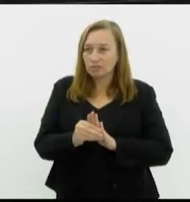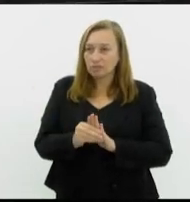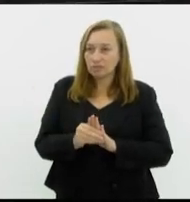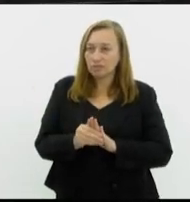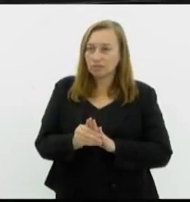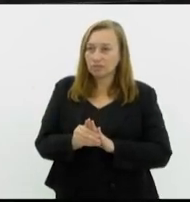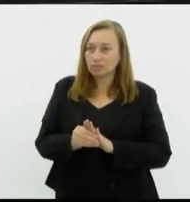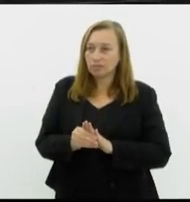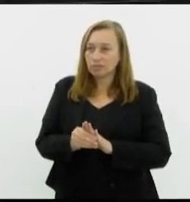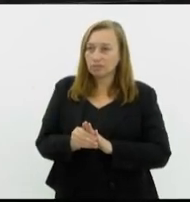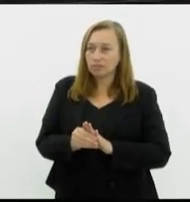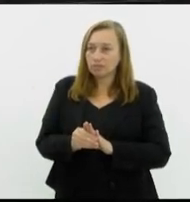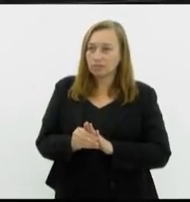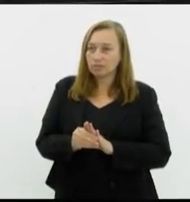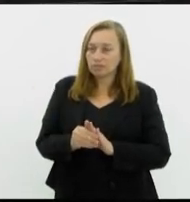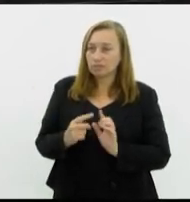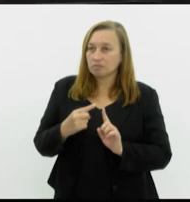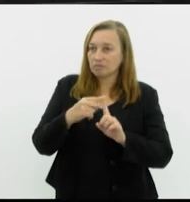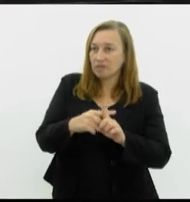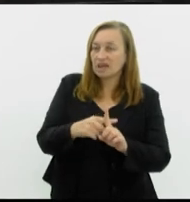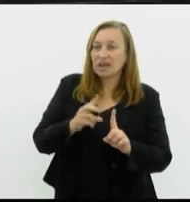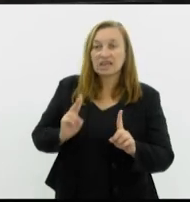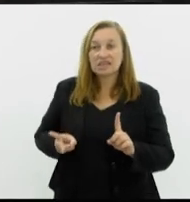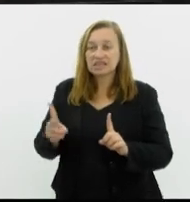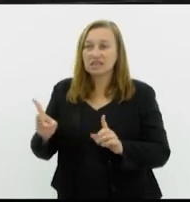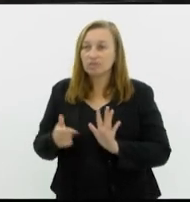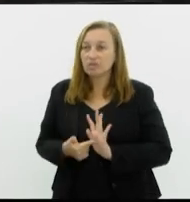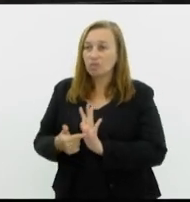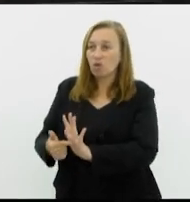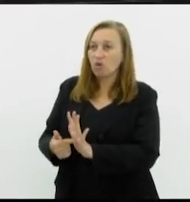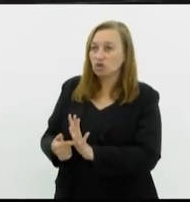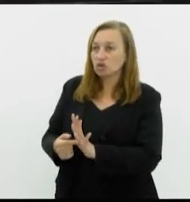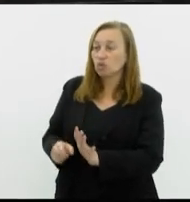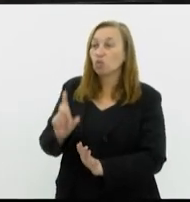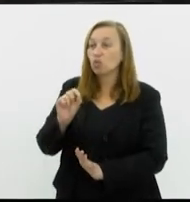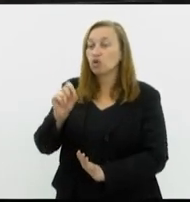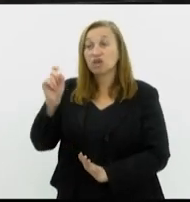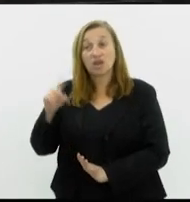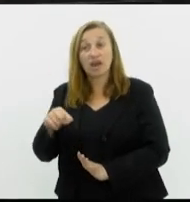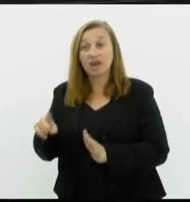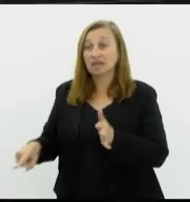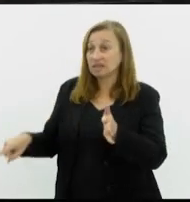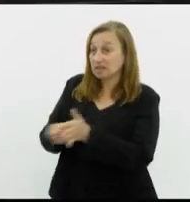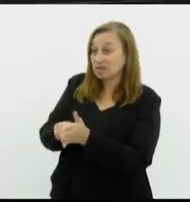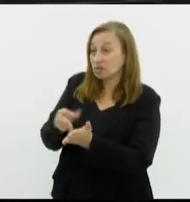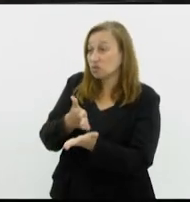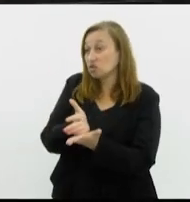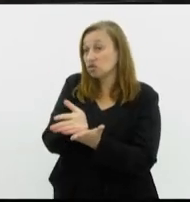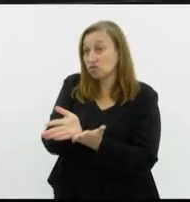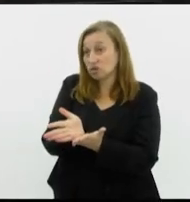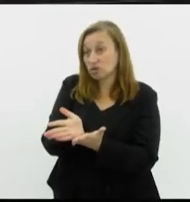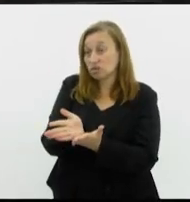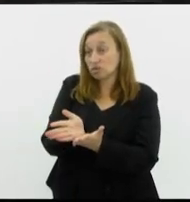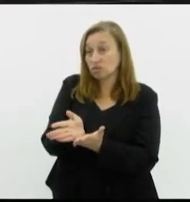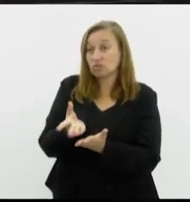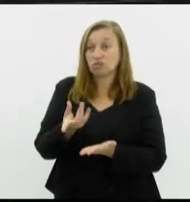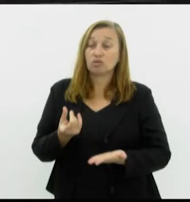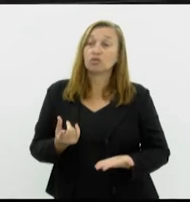aquilo que é negativo, desvios de conduta. Desvios de conduta